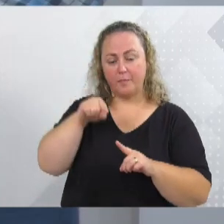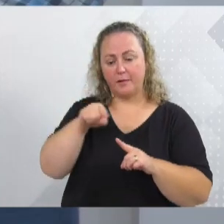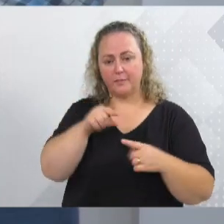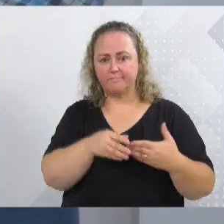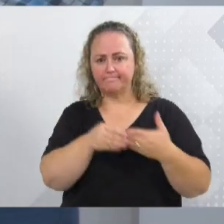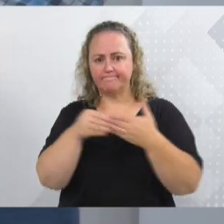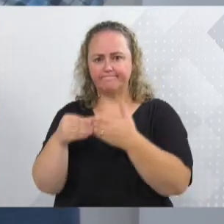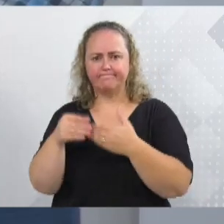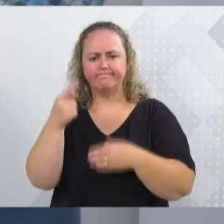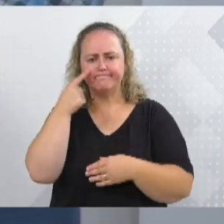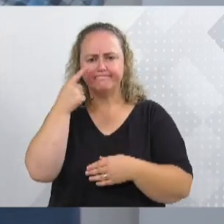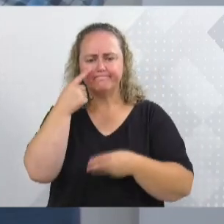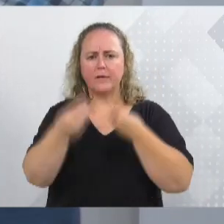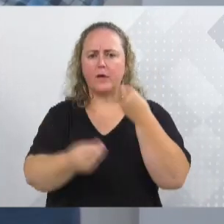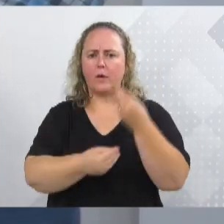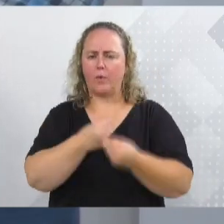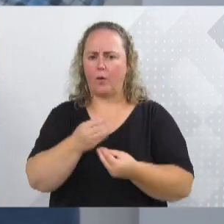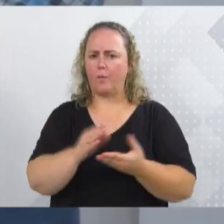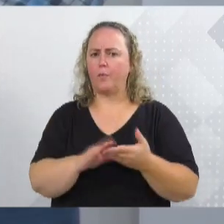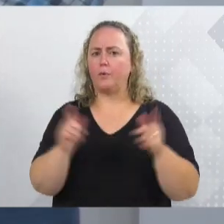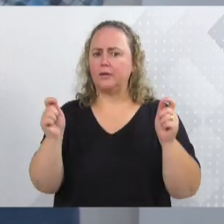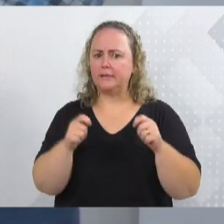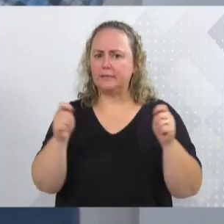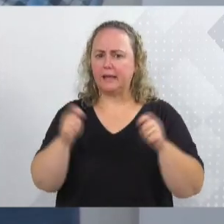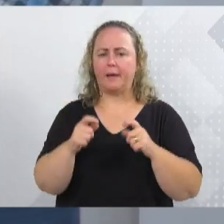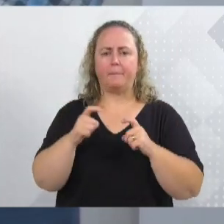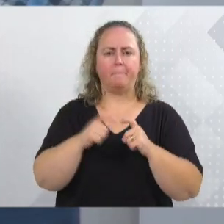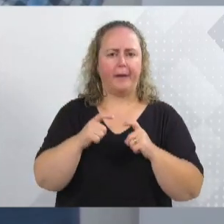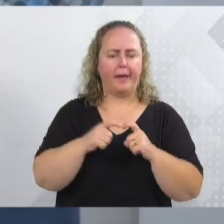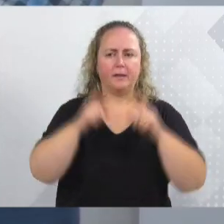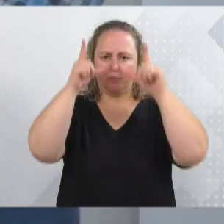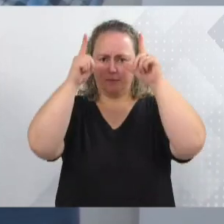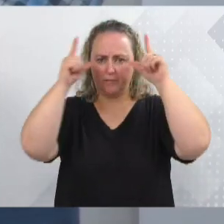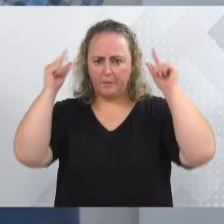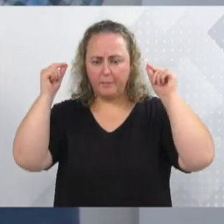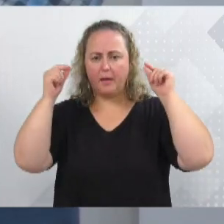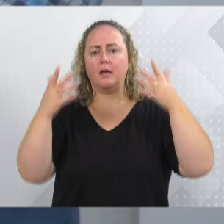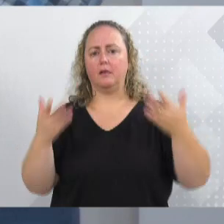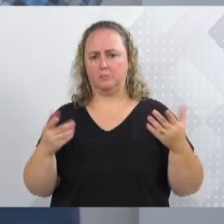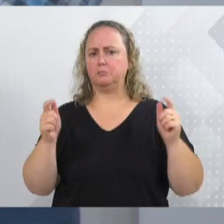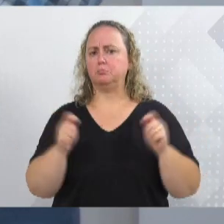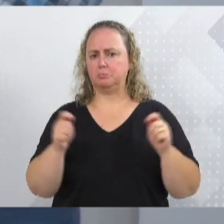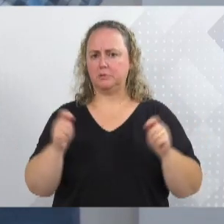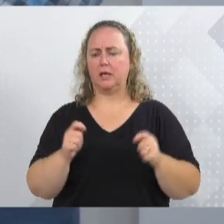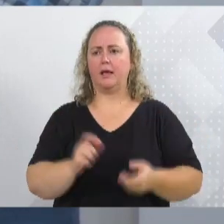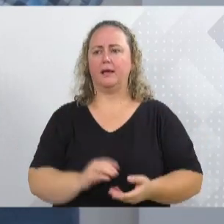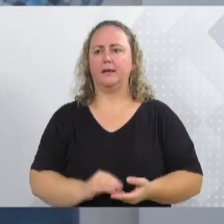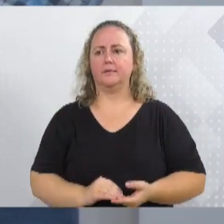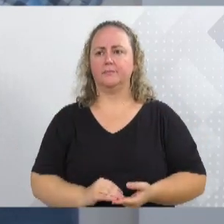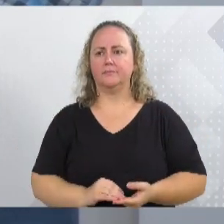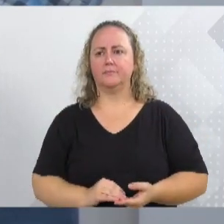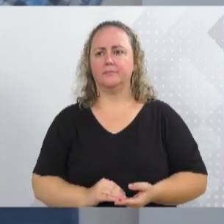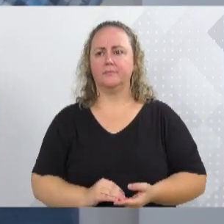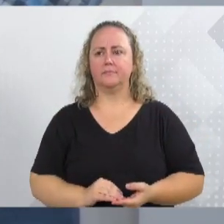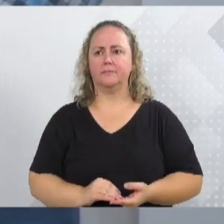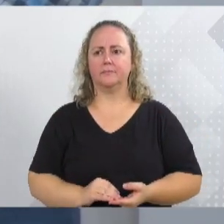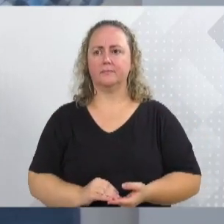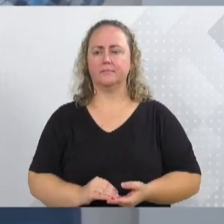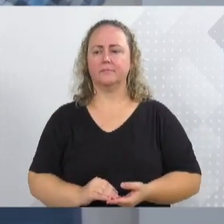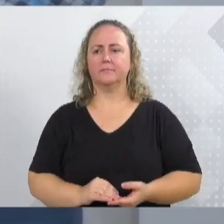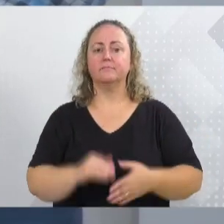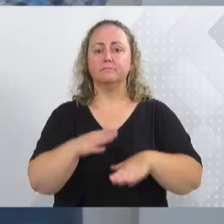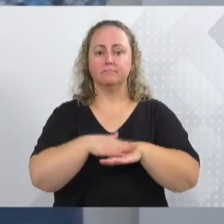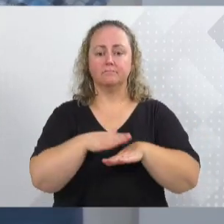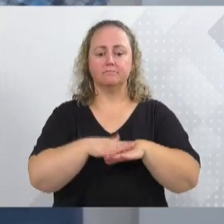uma referência. Pode ser tanto o enfermeiro como o médico, né? Está passando tanto de enfermeiro como de médico. Fazer